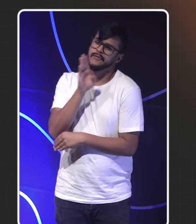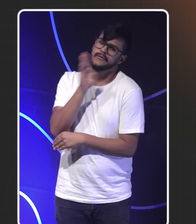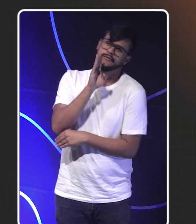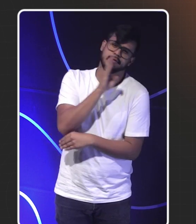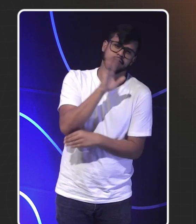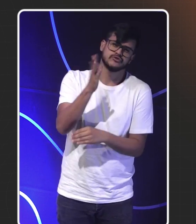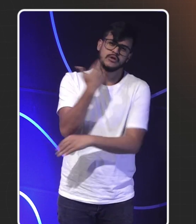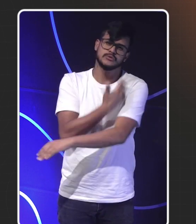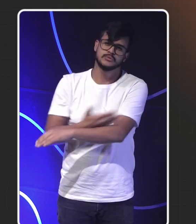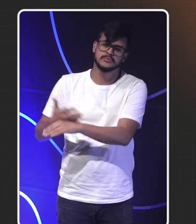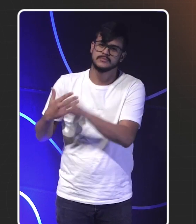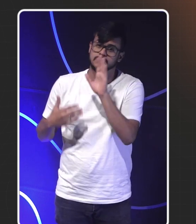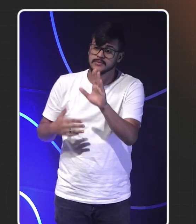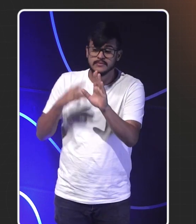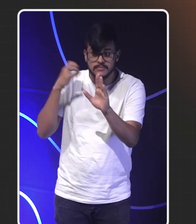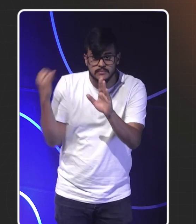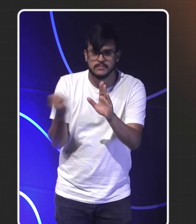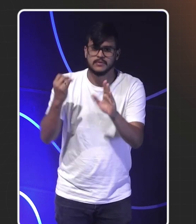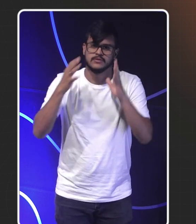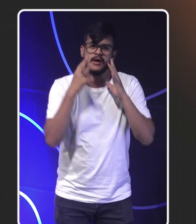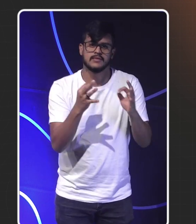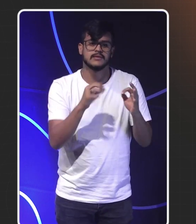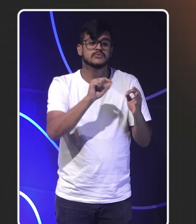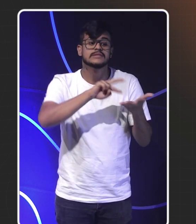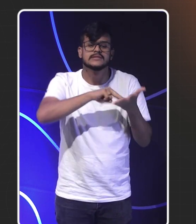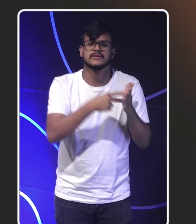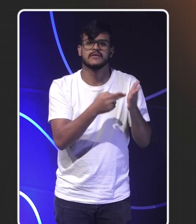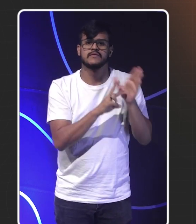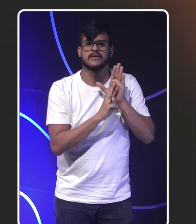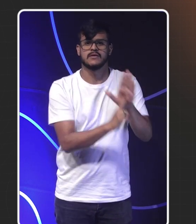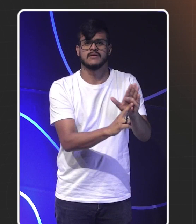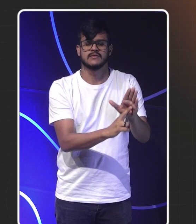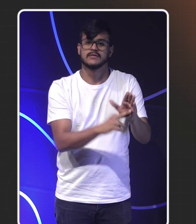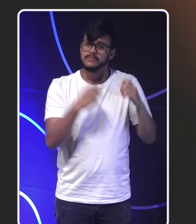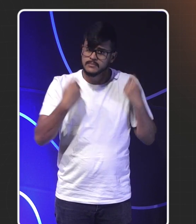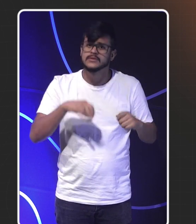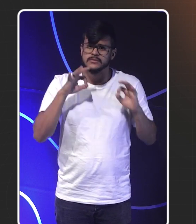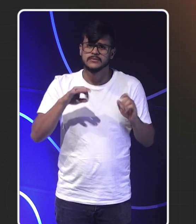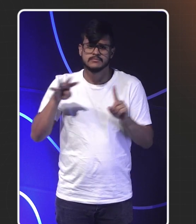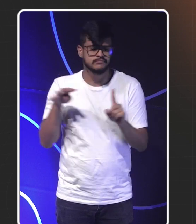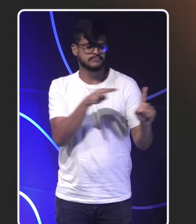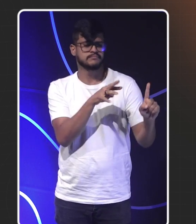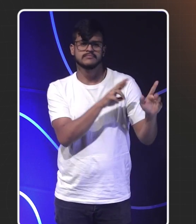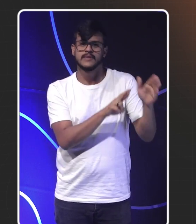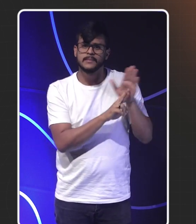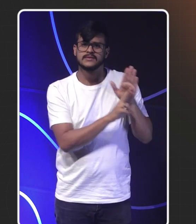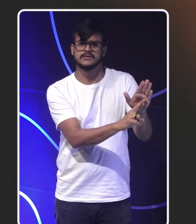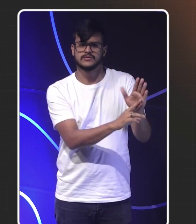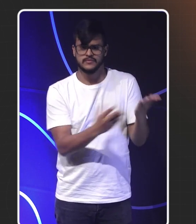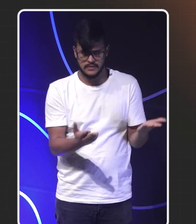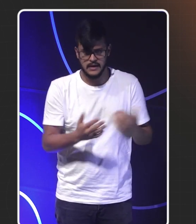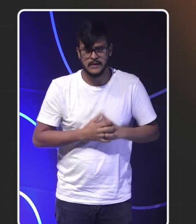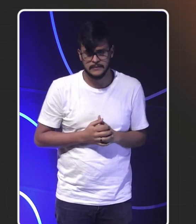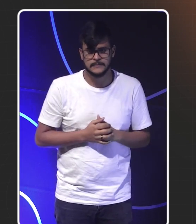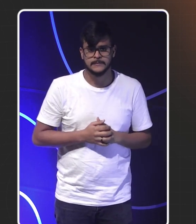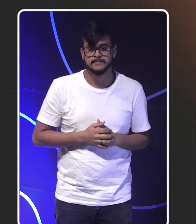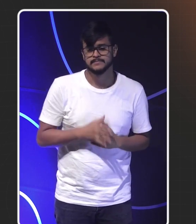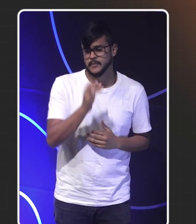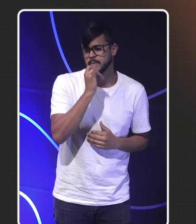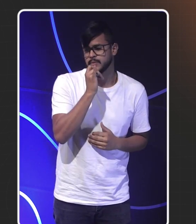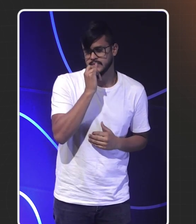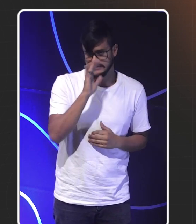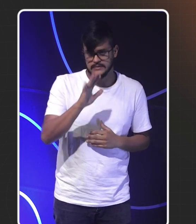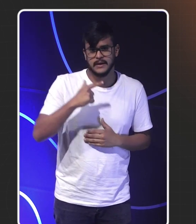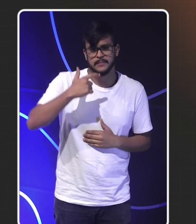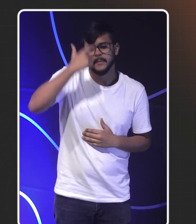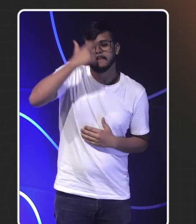as empresas deveriam olhar um pouquinho para essa questão da representatividade com um pouco mais de carinho. Nós, por exemplo, vou dar